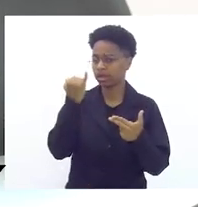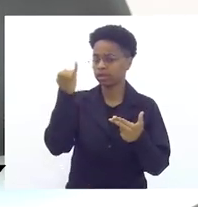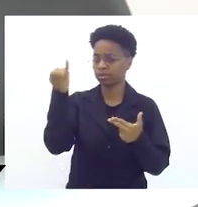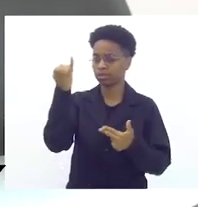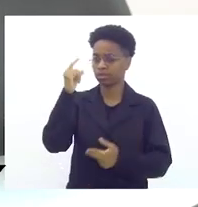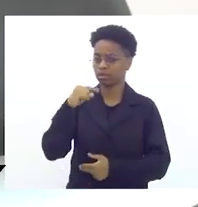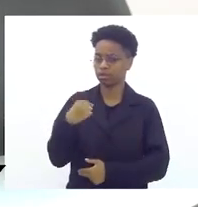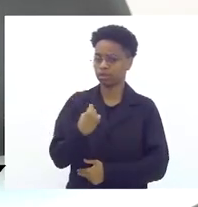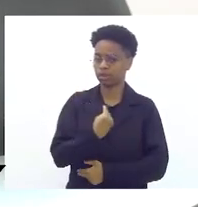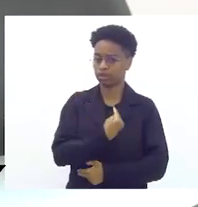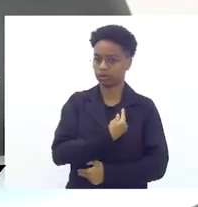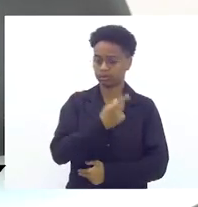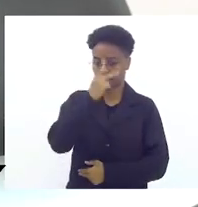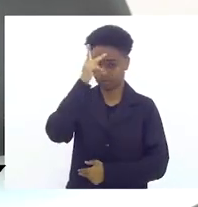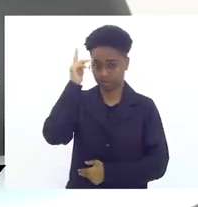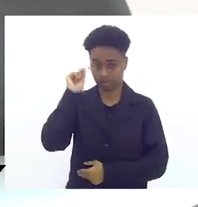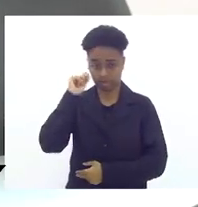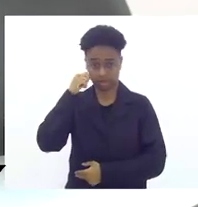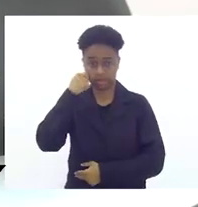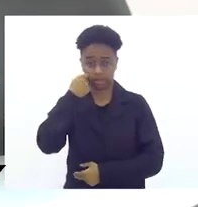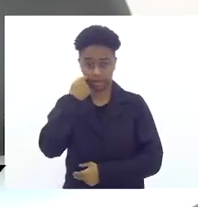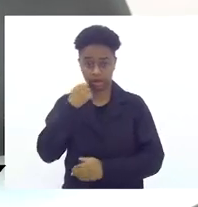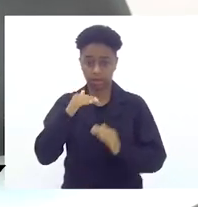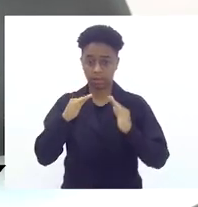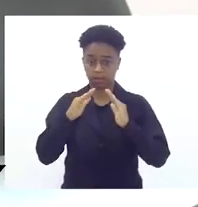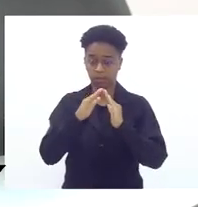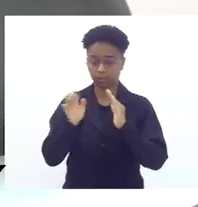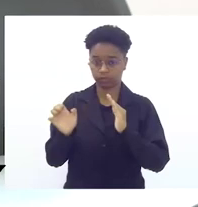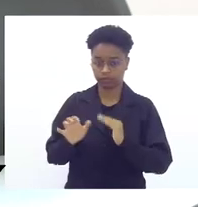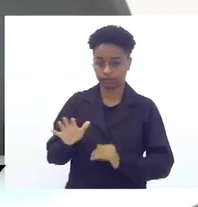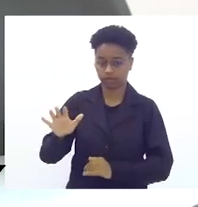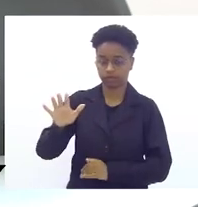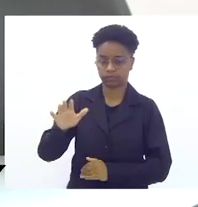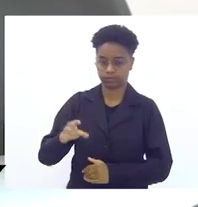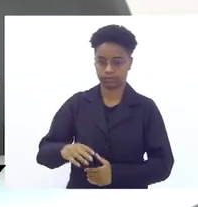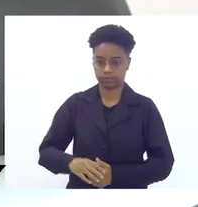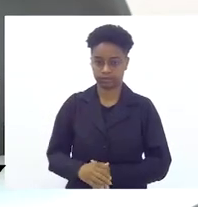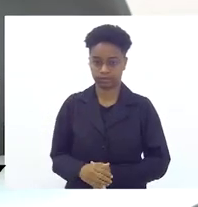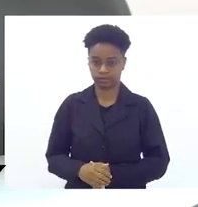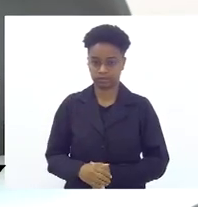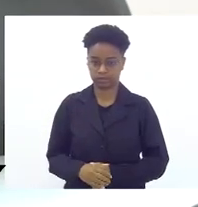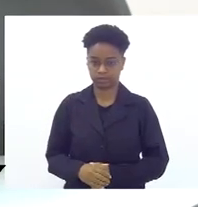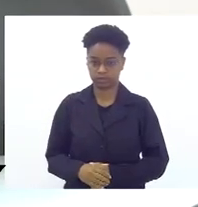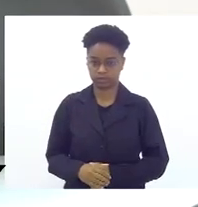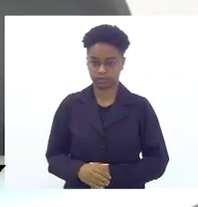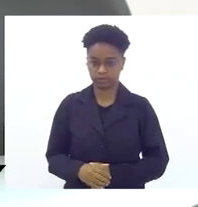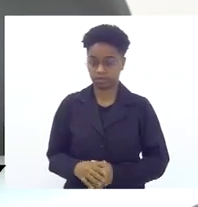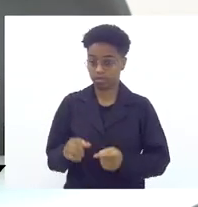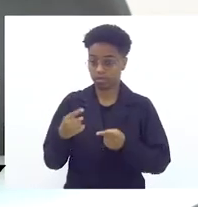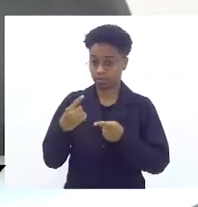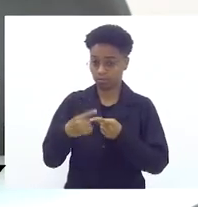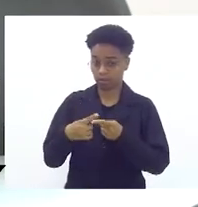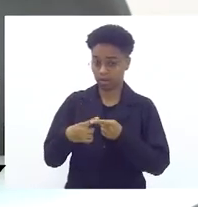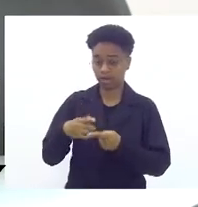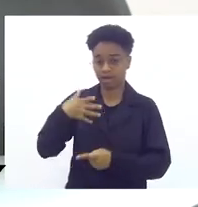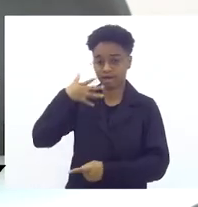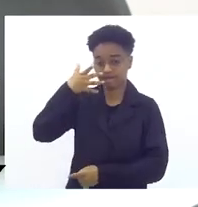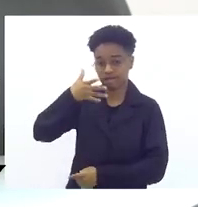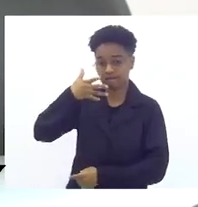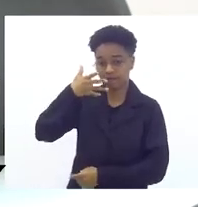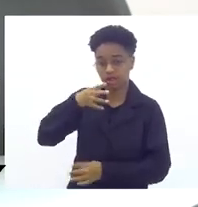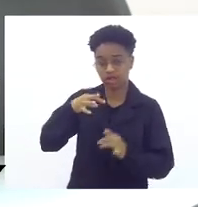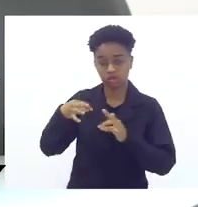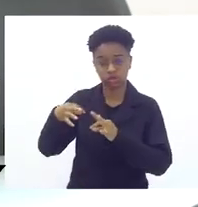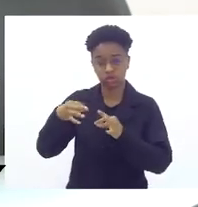nós negros e negros de favela porque todas as falas que houveram aqui hoje